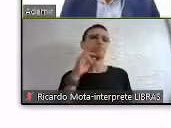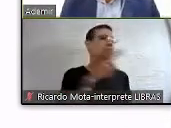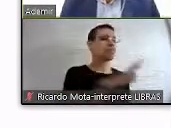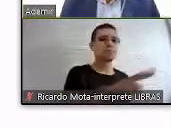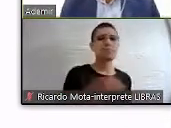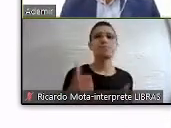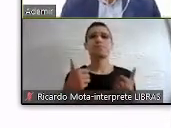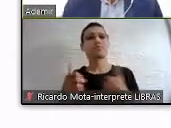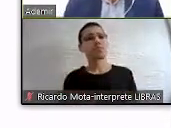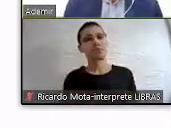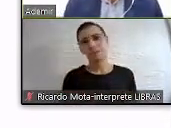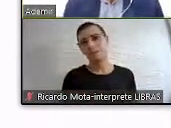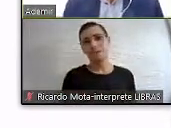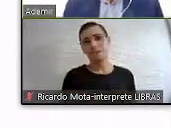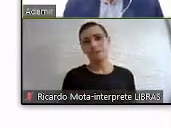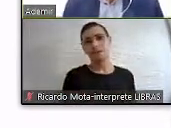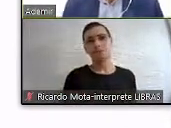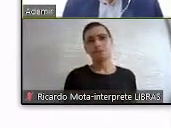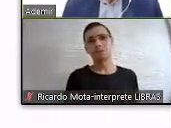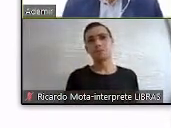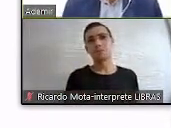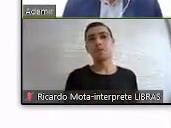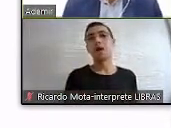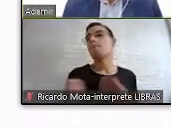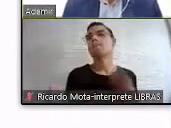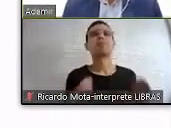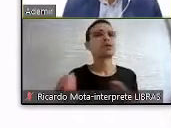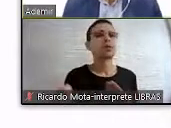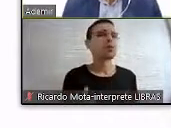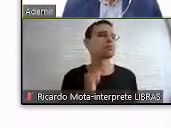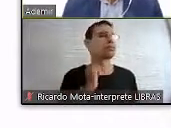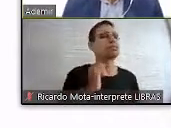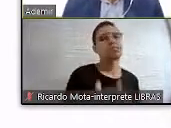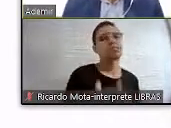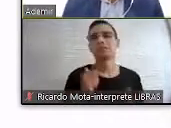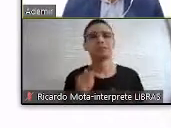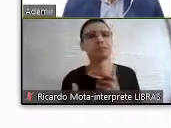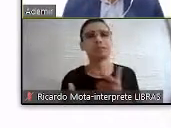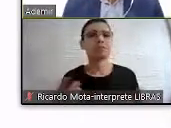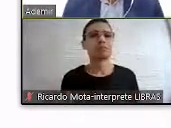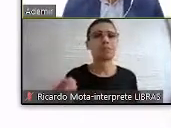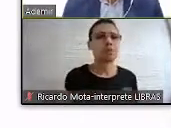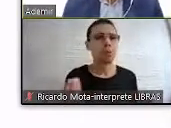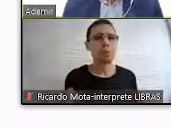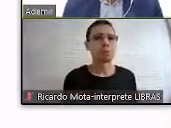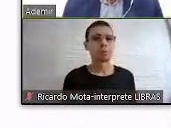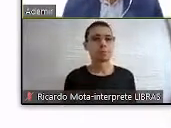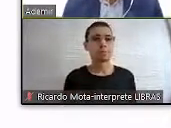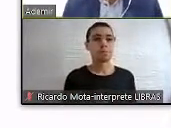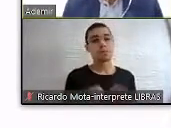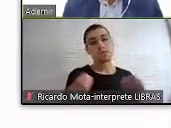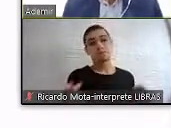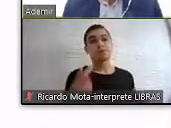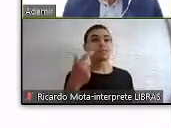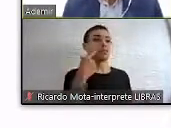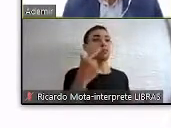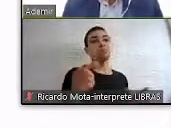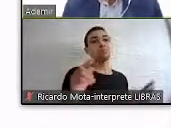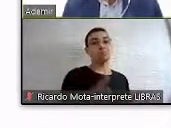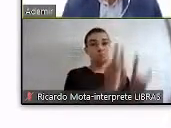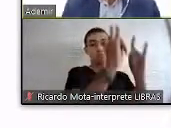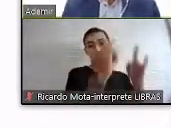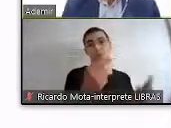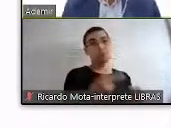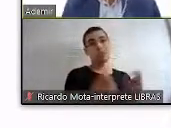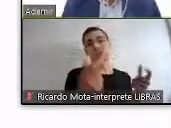Quais são as atividades que podemos ter em empreendimentos em funcionamento? Obras e reformas, né? Qualquer momento podemos